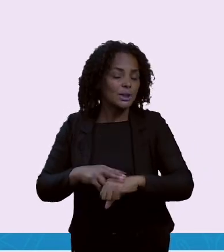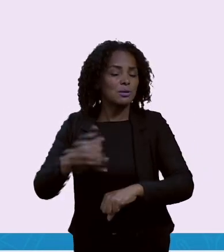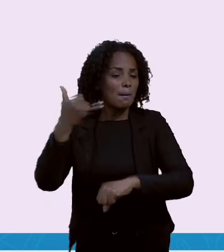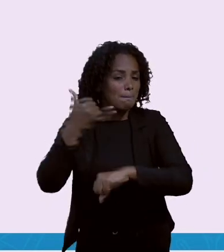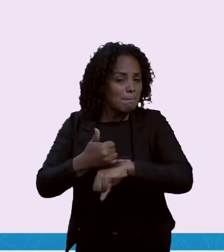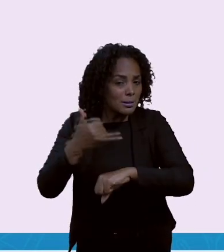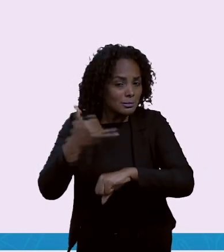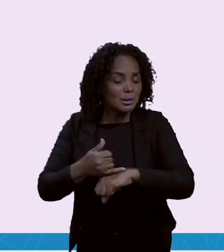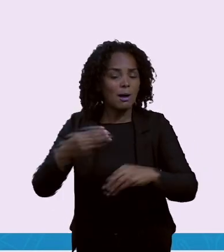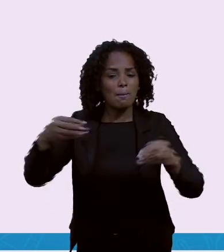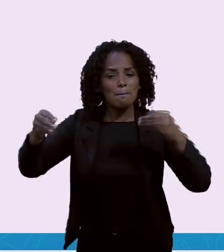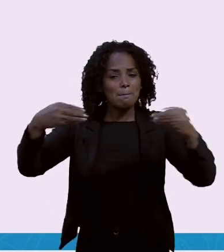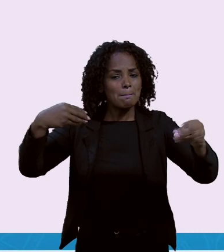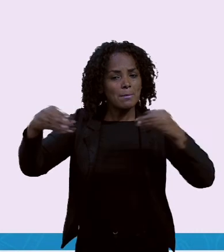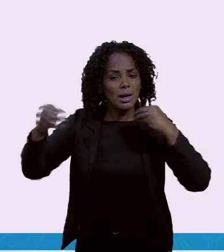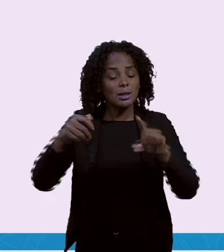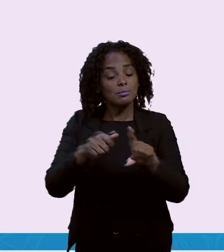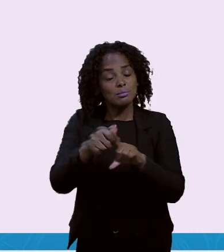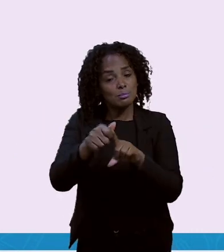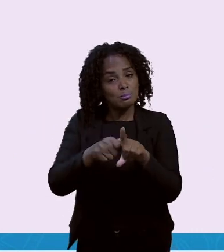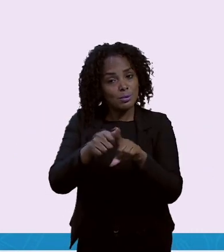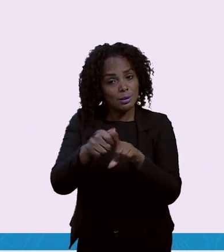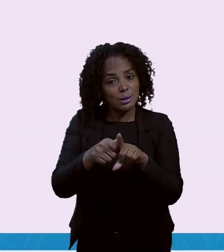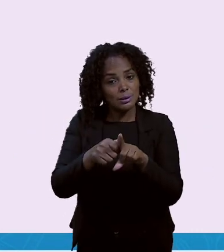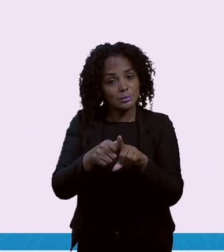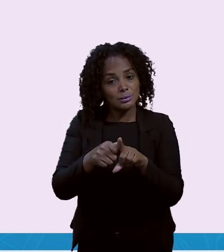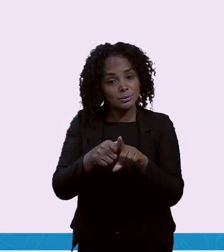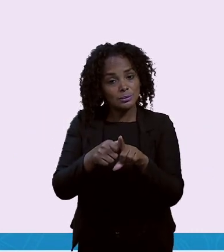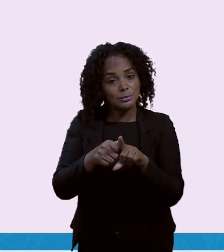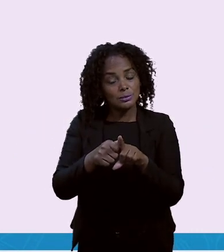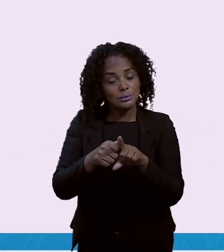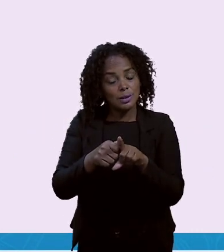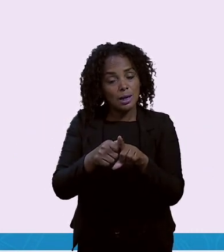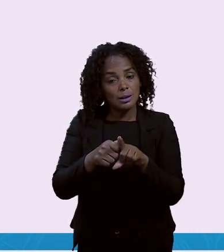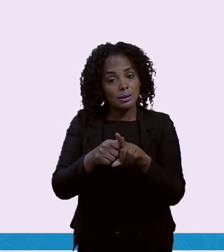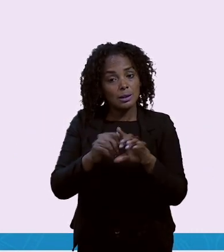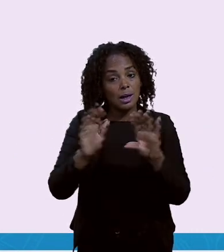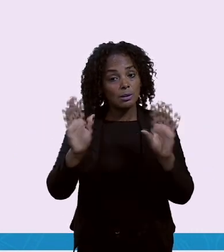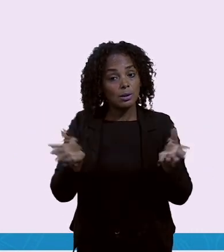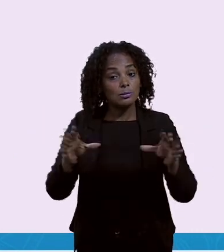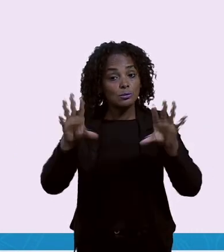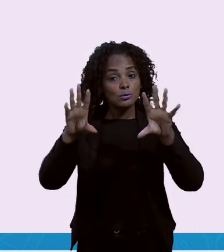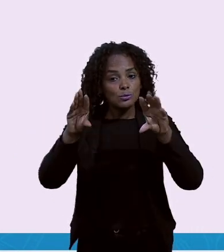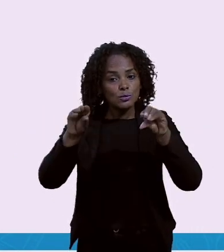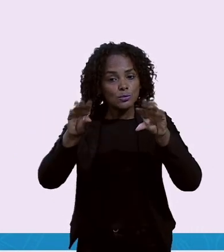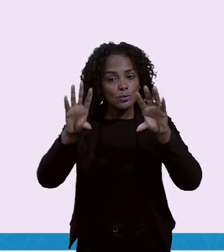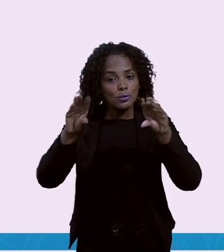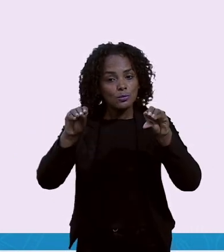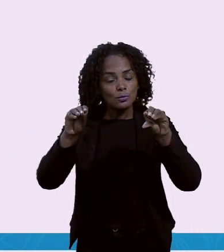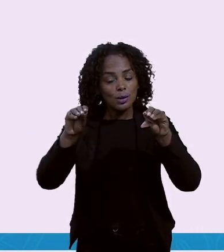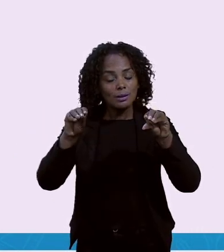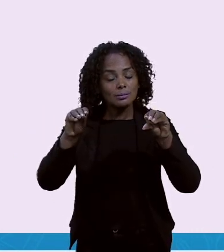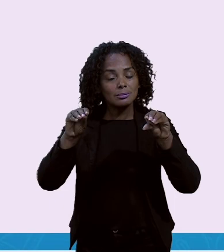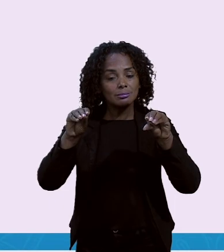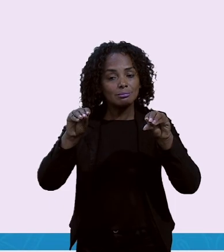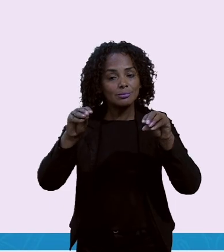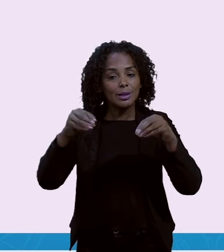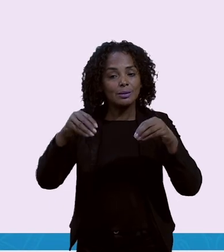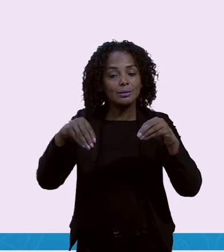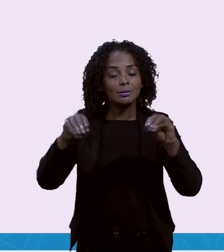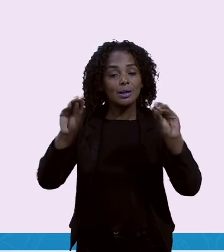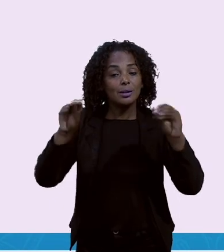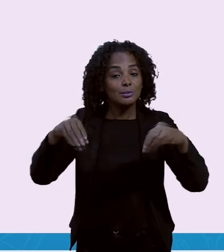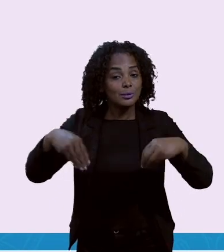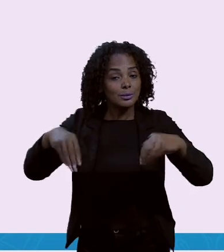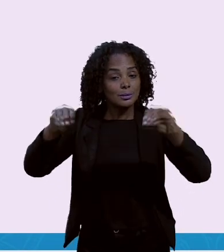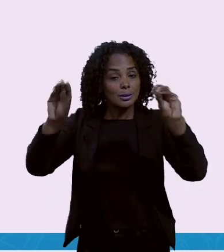plástico, borracha. Já aqui no sofá, tecido e madeira. Então essa junção aí de materiais,